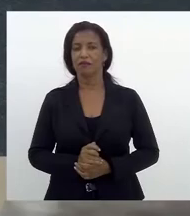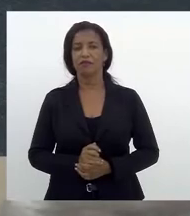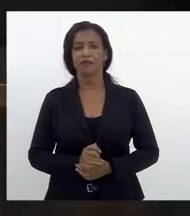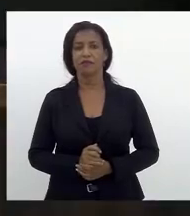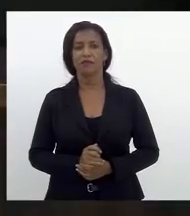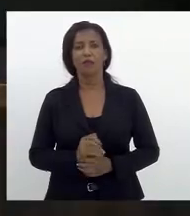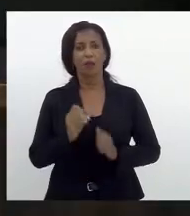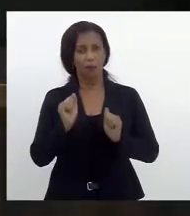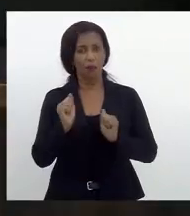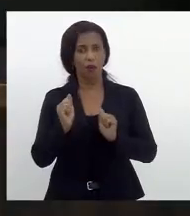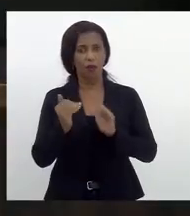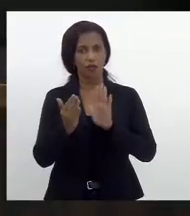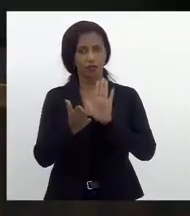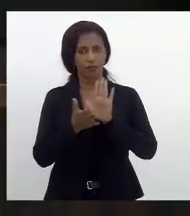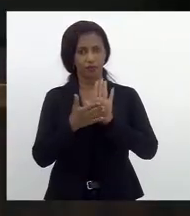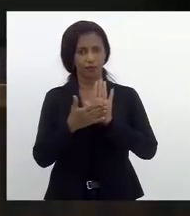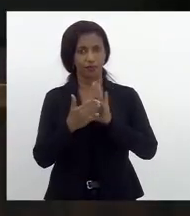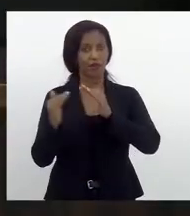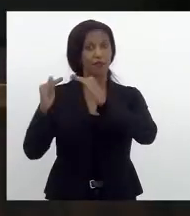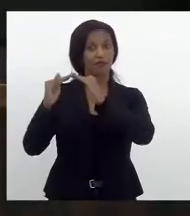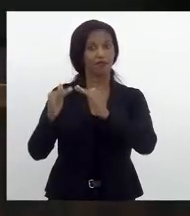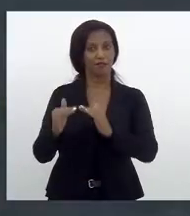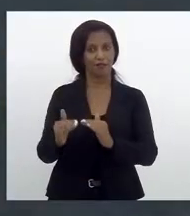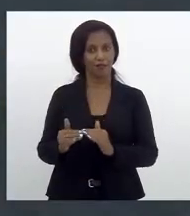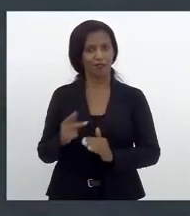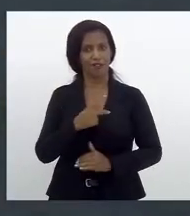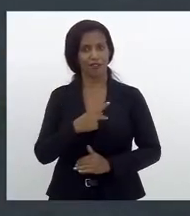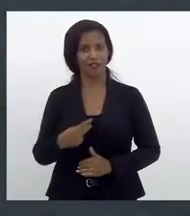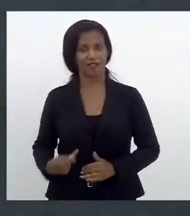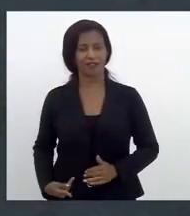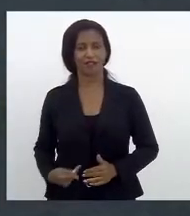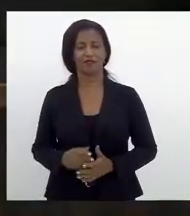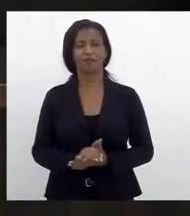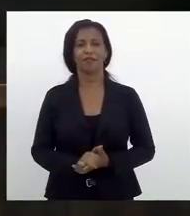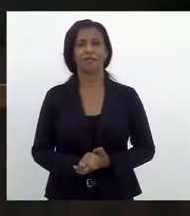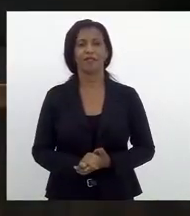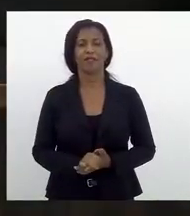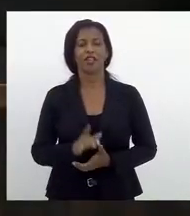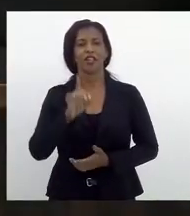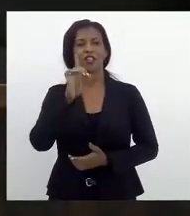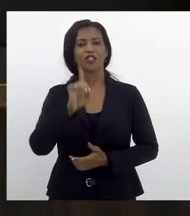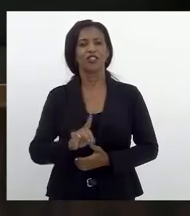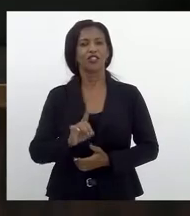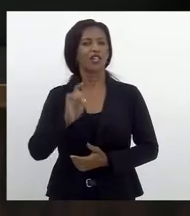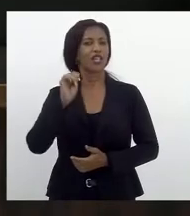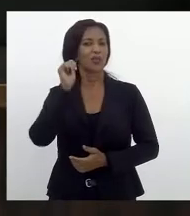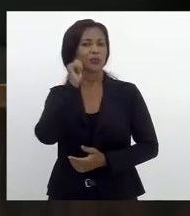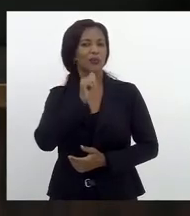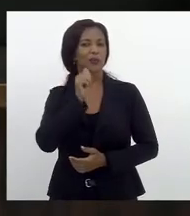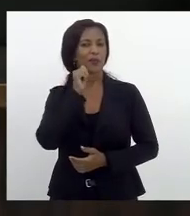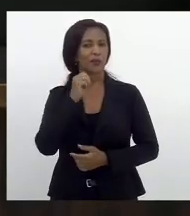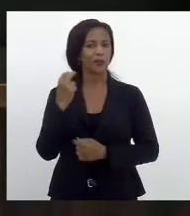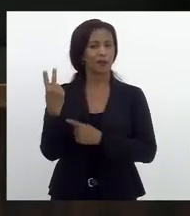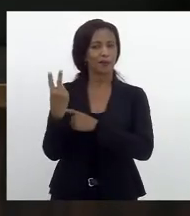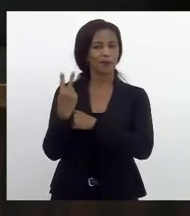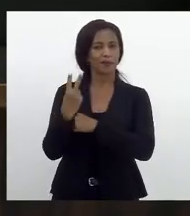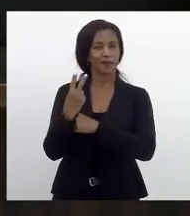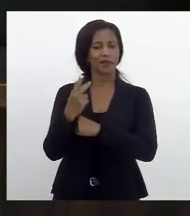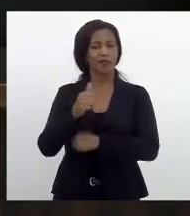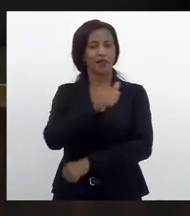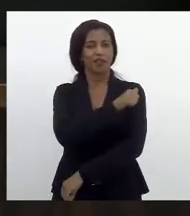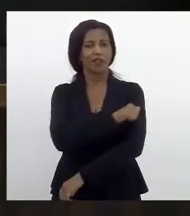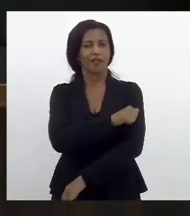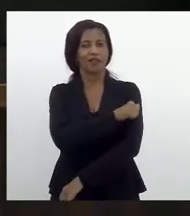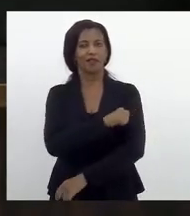Pode dar o parecer, deputado. Parecer favorável, presidente. Pela defesa dos direitos da mulher, deputada enfermeira